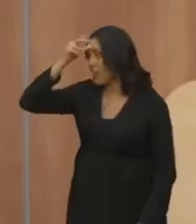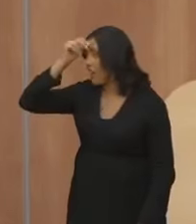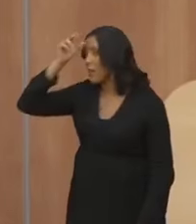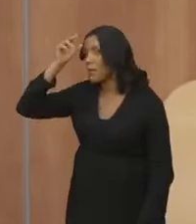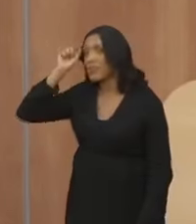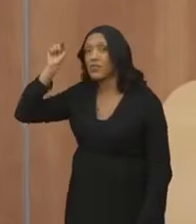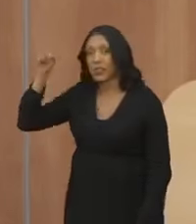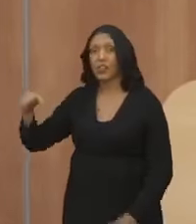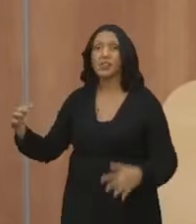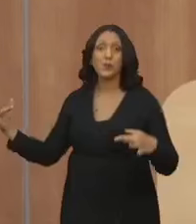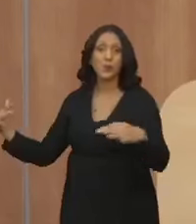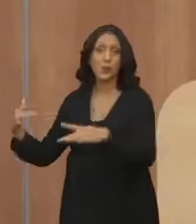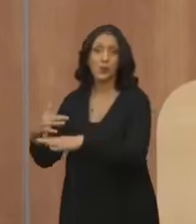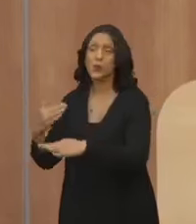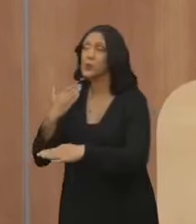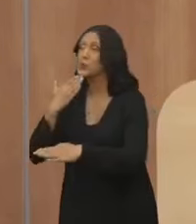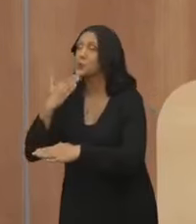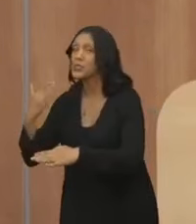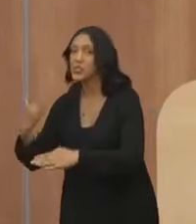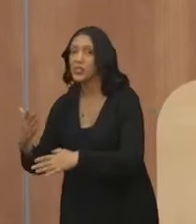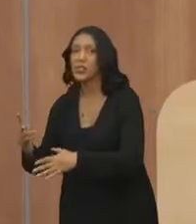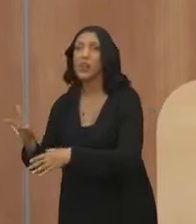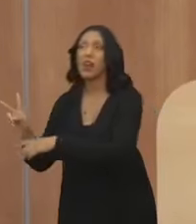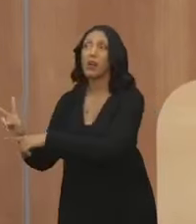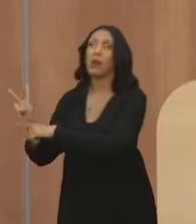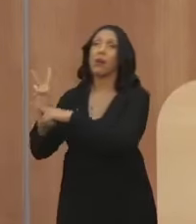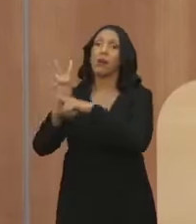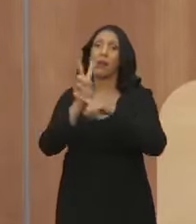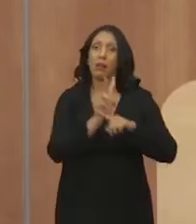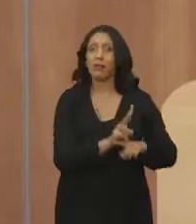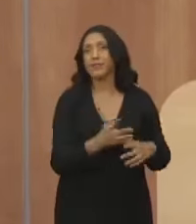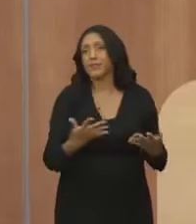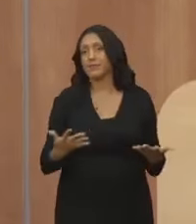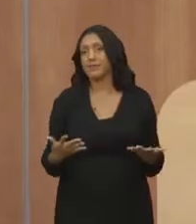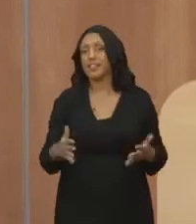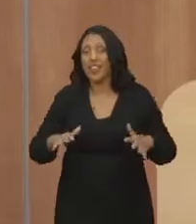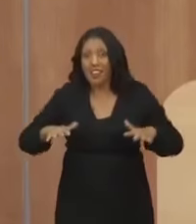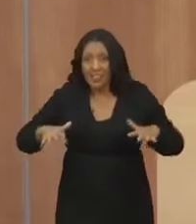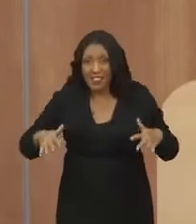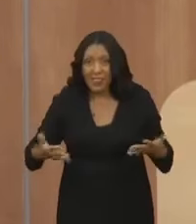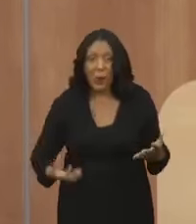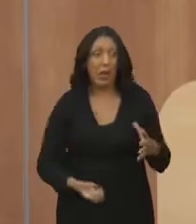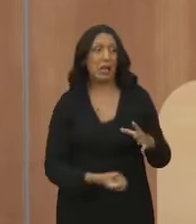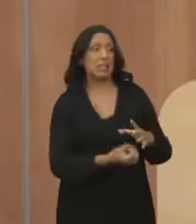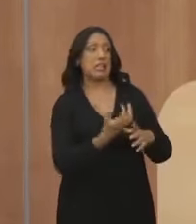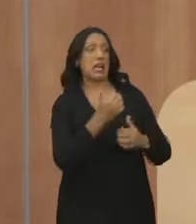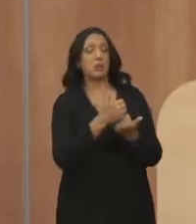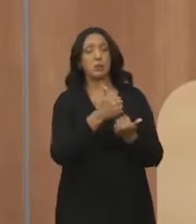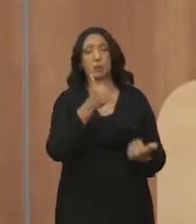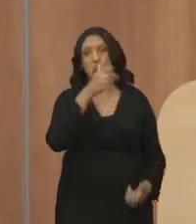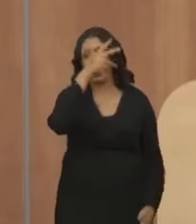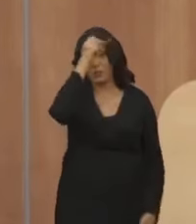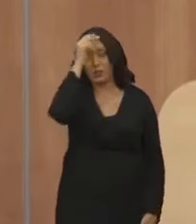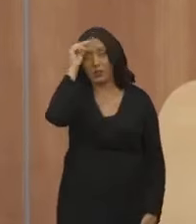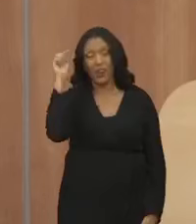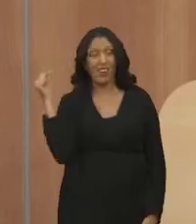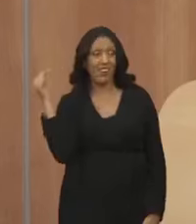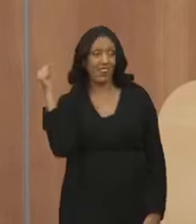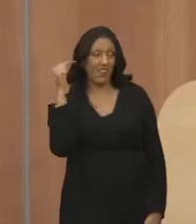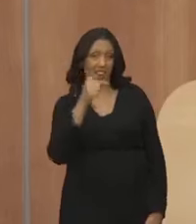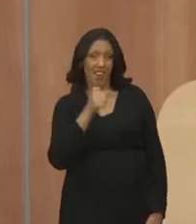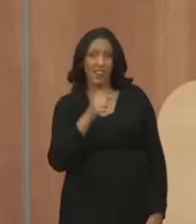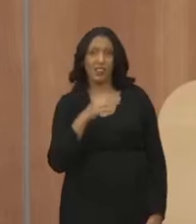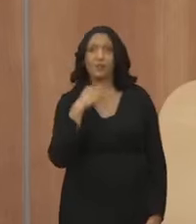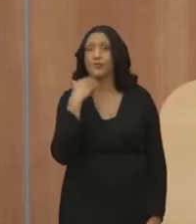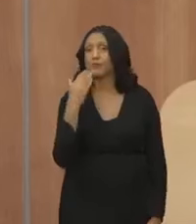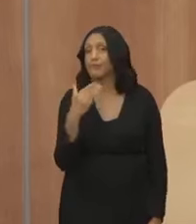tive um diálogo muito franco com os moradores lá do Ijalco, que representam a comunidade. Mas por essa razão